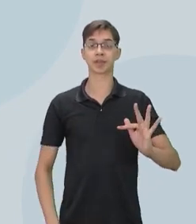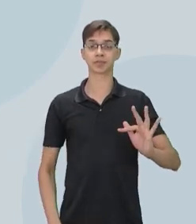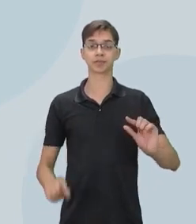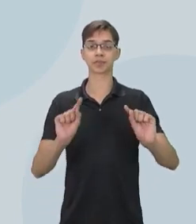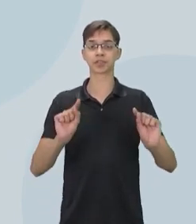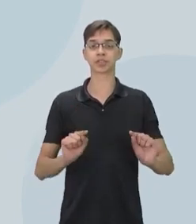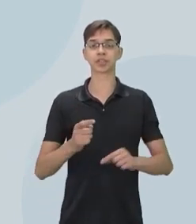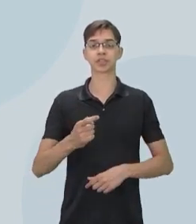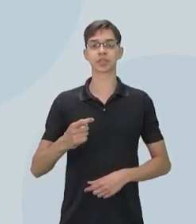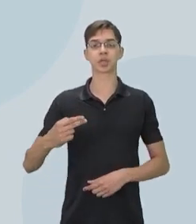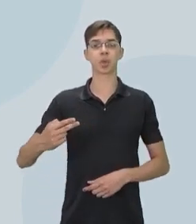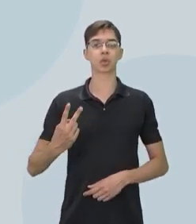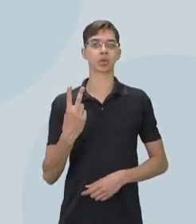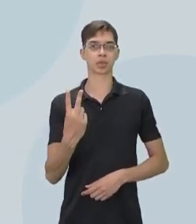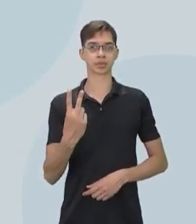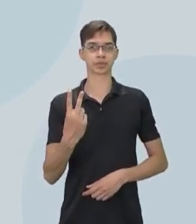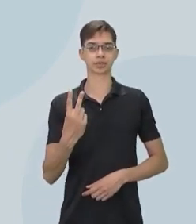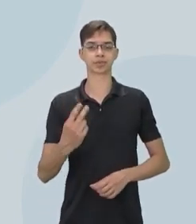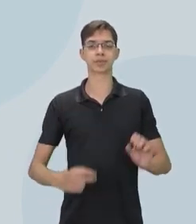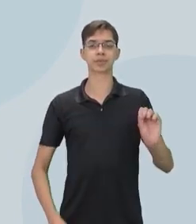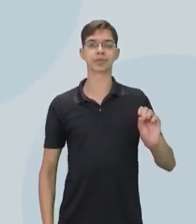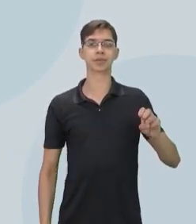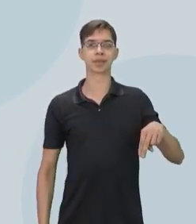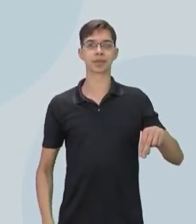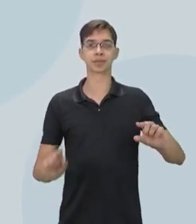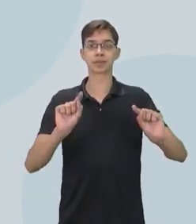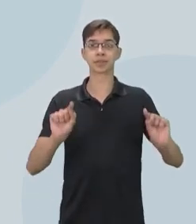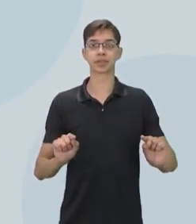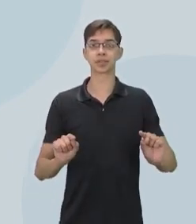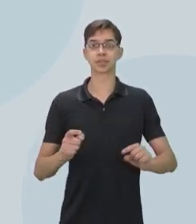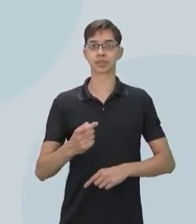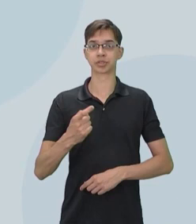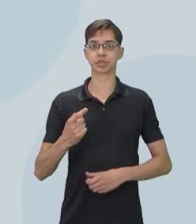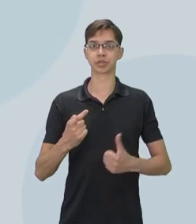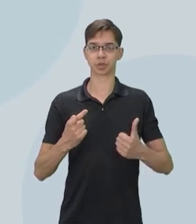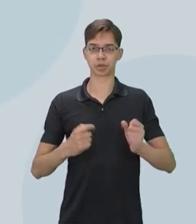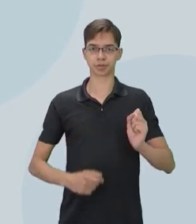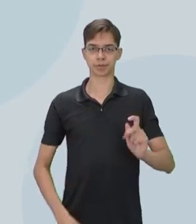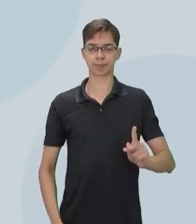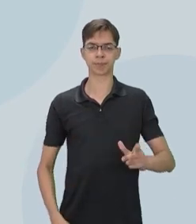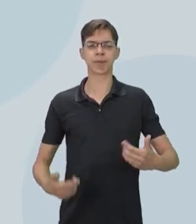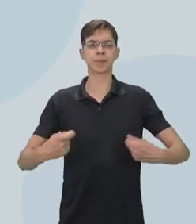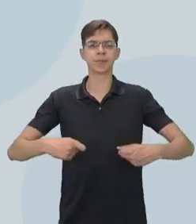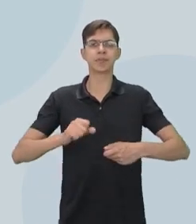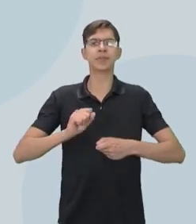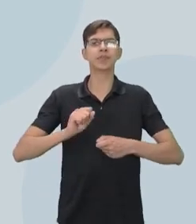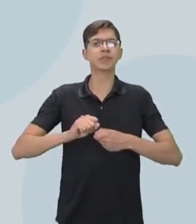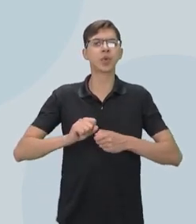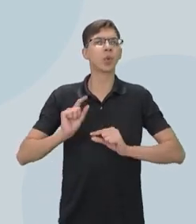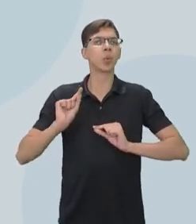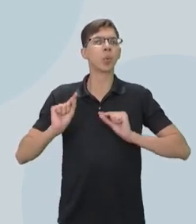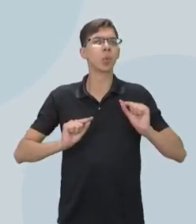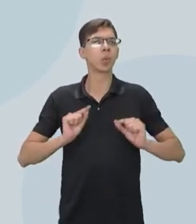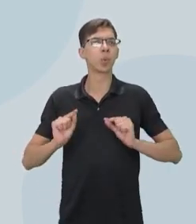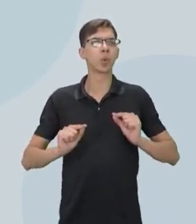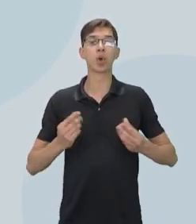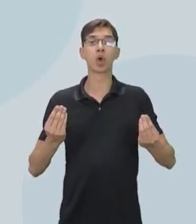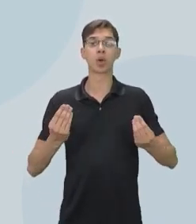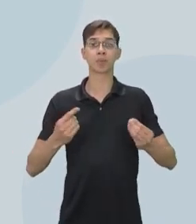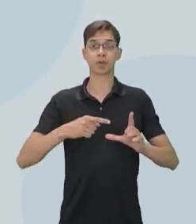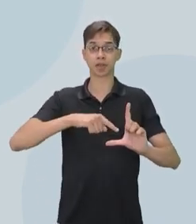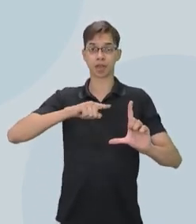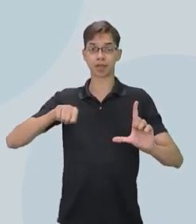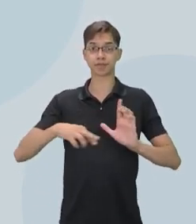dessa função? Então, o que a gente precisa saber, né? Como que representa, né,